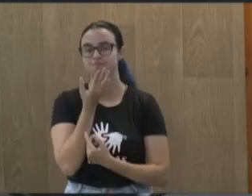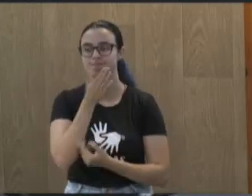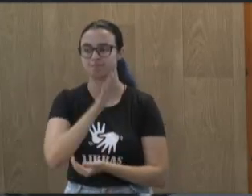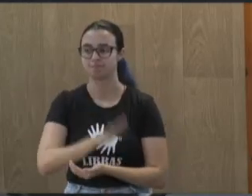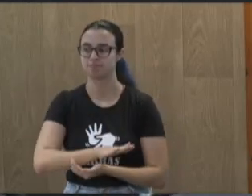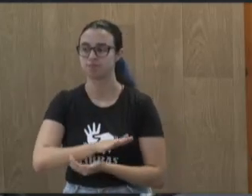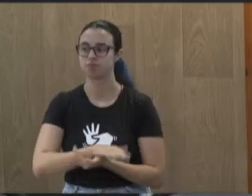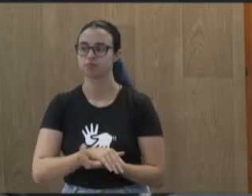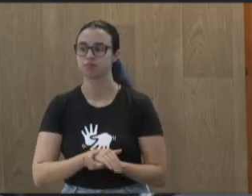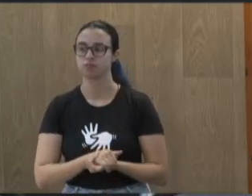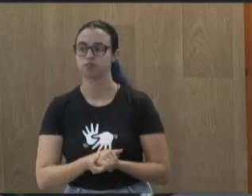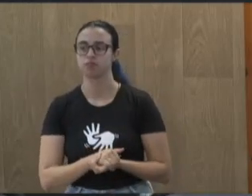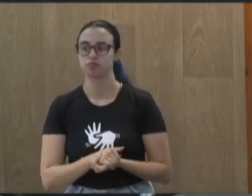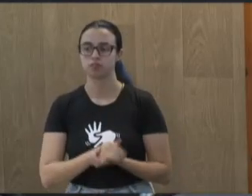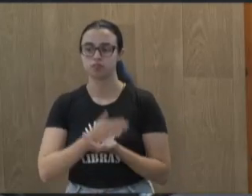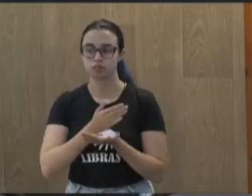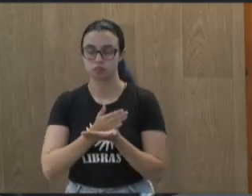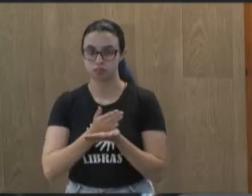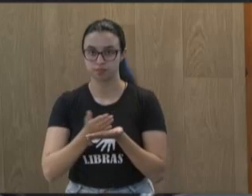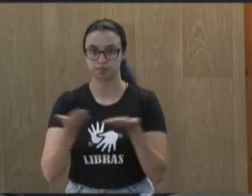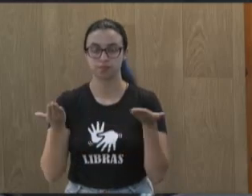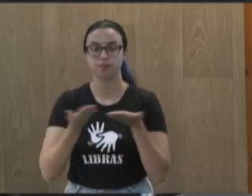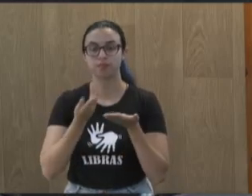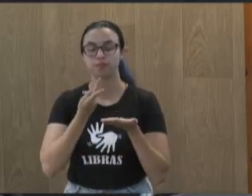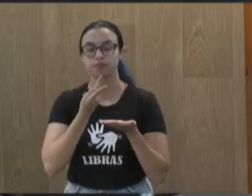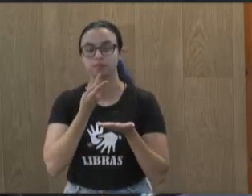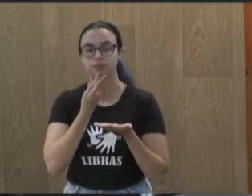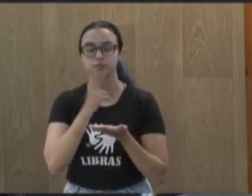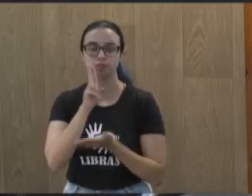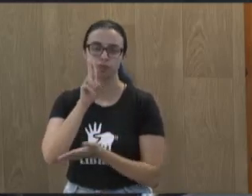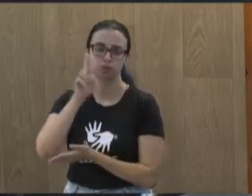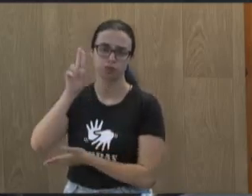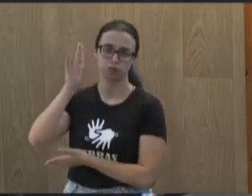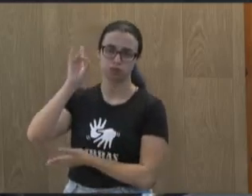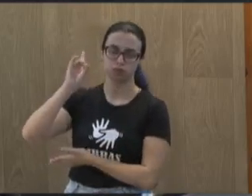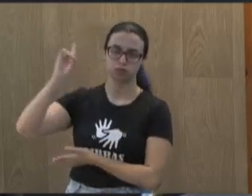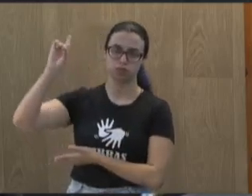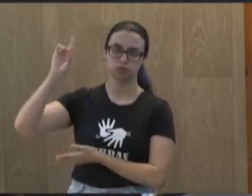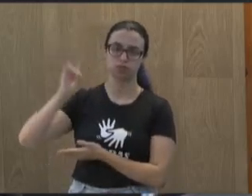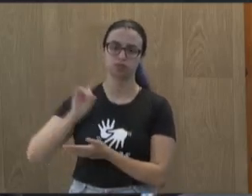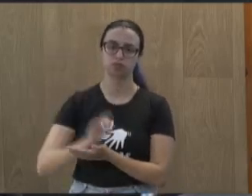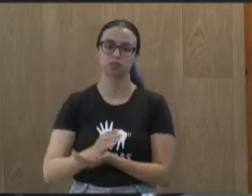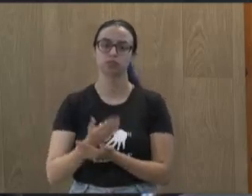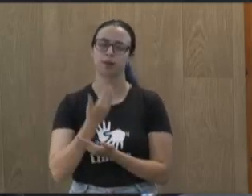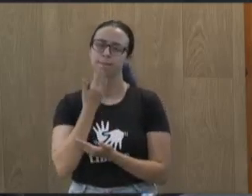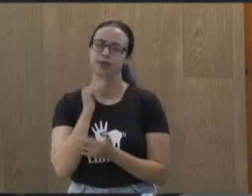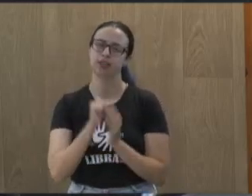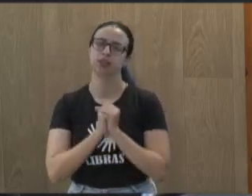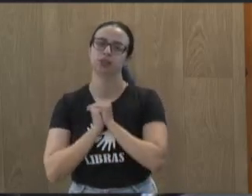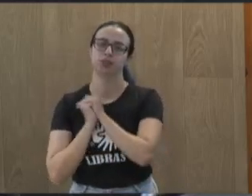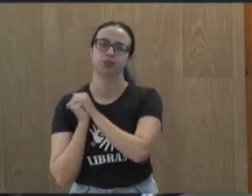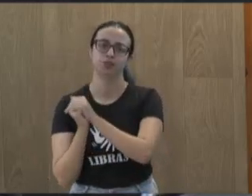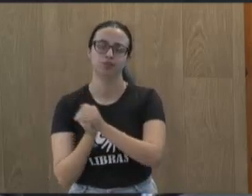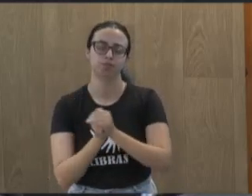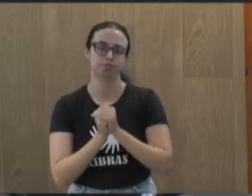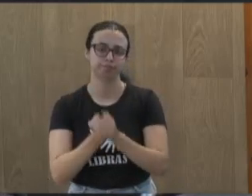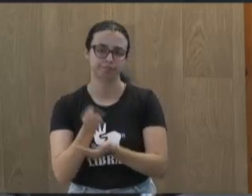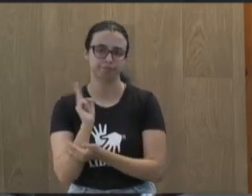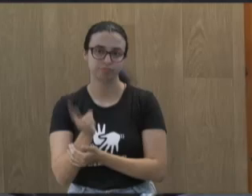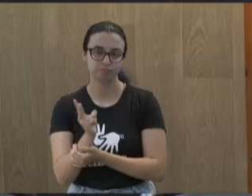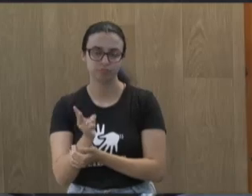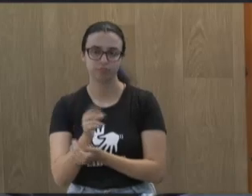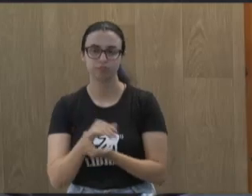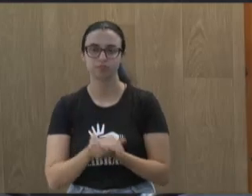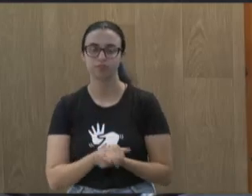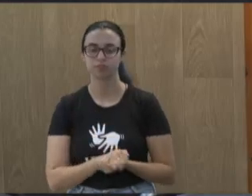E inicio a minha fala na tarde de hoje, em nome de Deus e com o lema: vamos orar sem cessar. Mas eu queria que